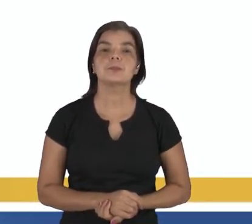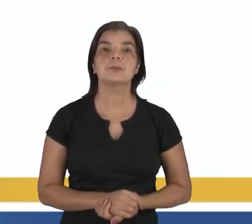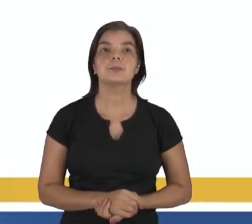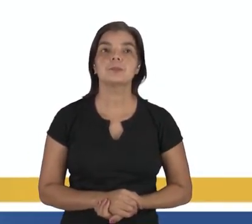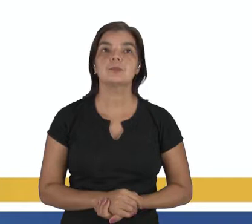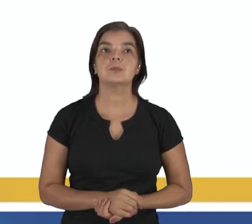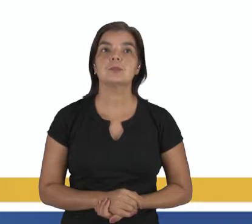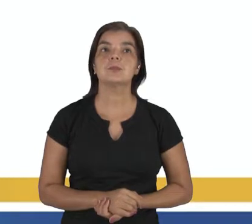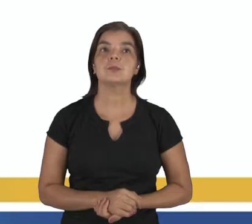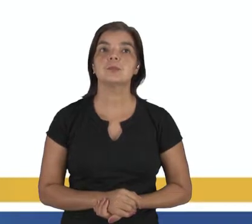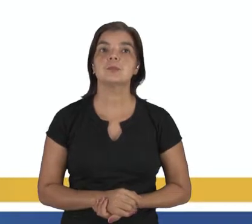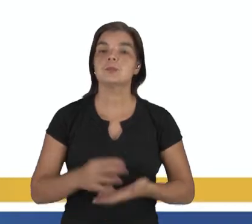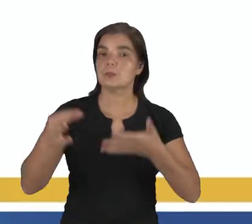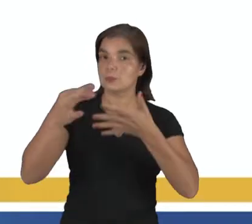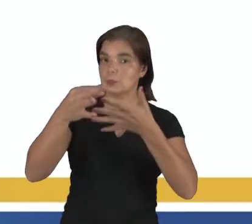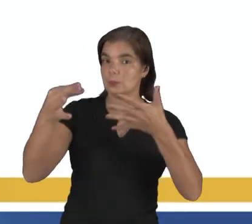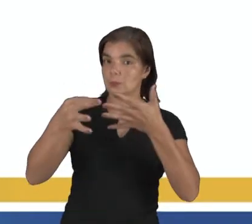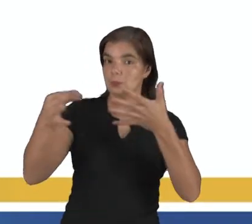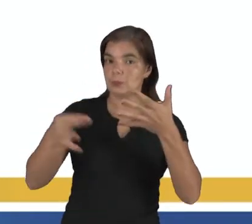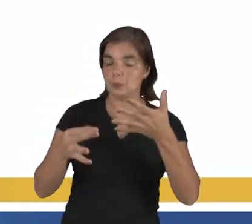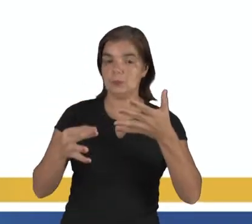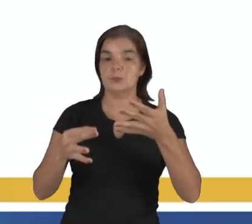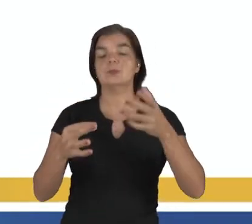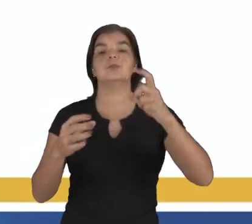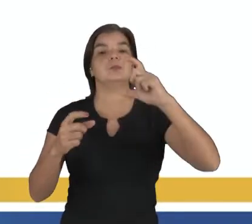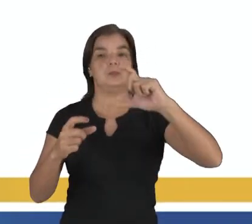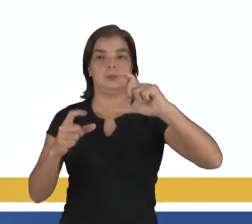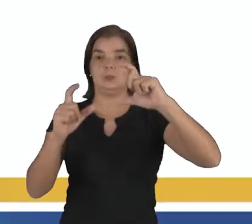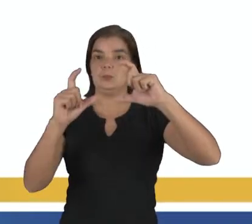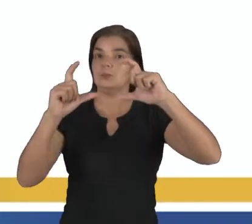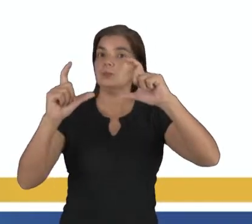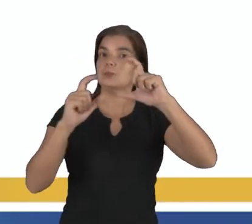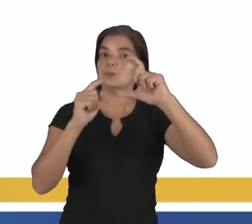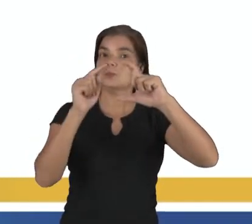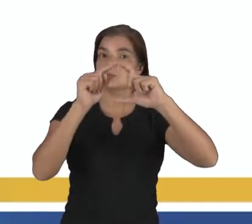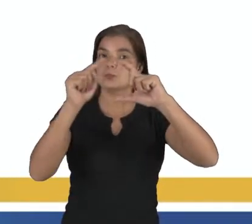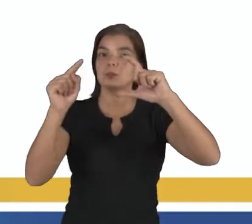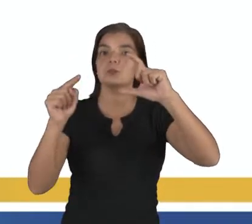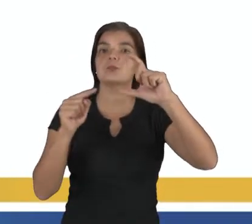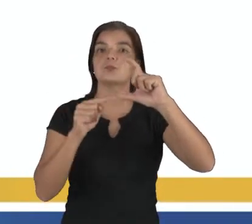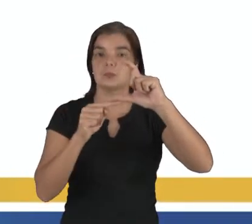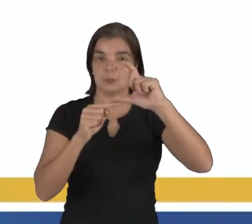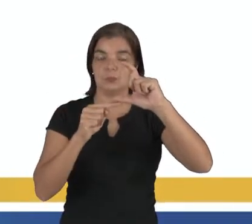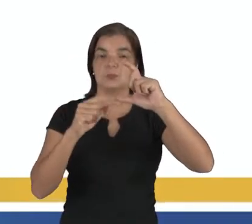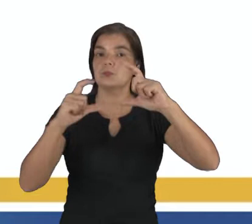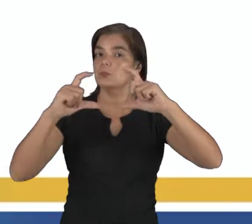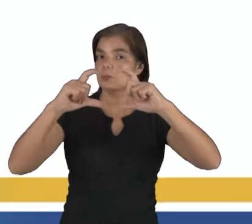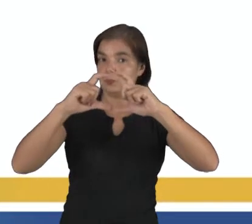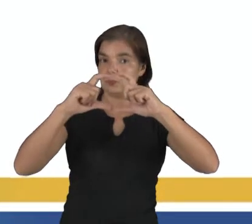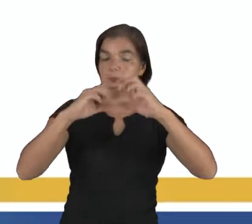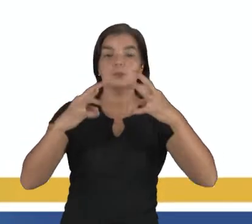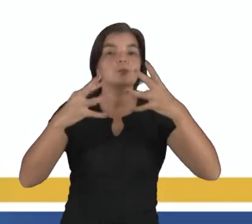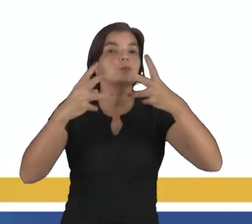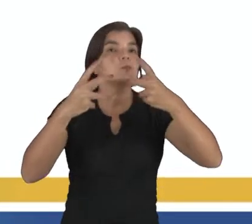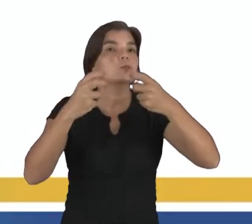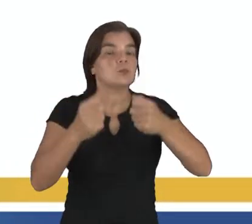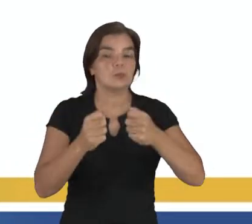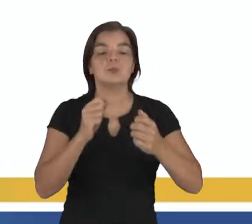Os elementos da circunferência. Vamos falar sobre ele. Em toda a